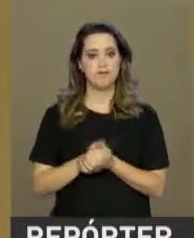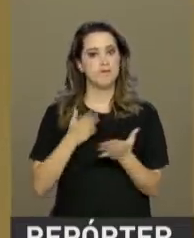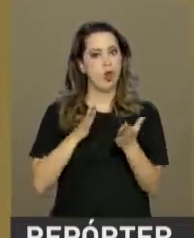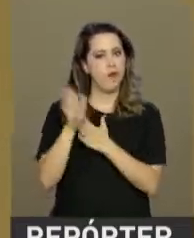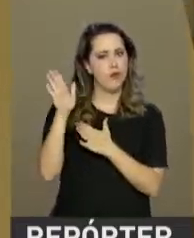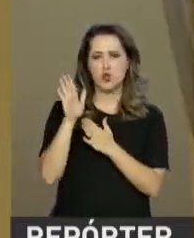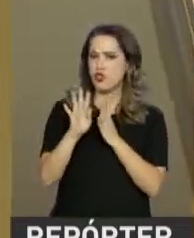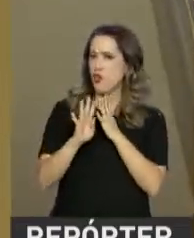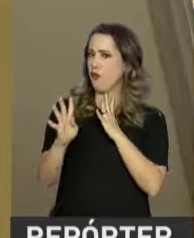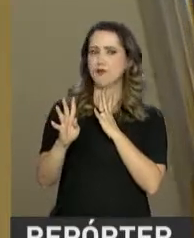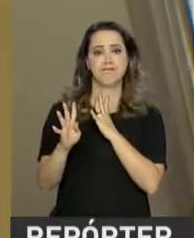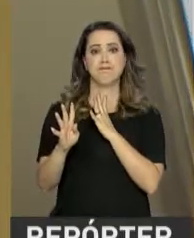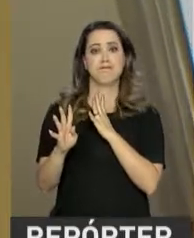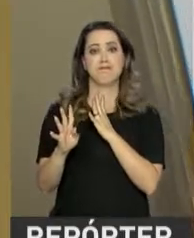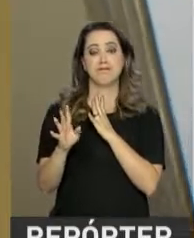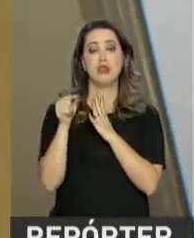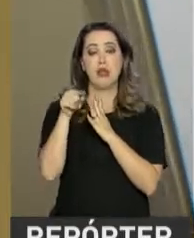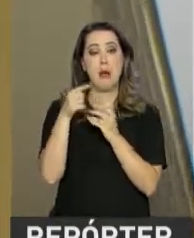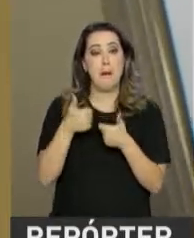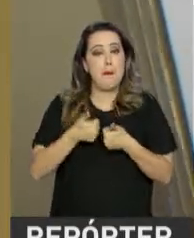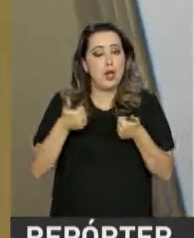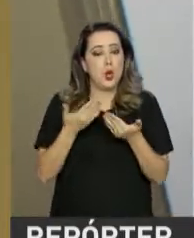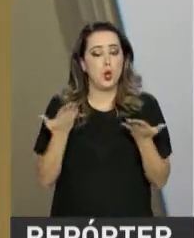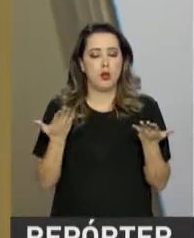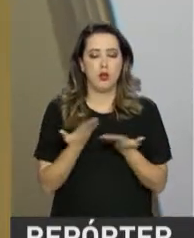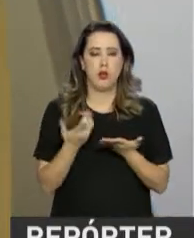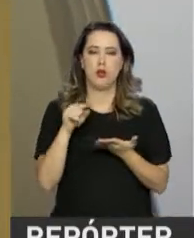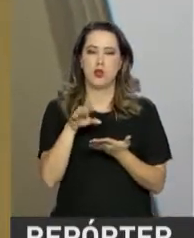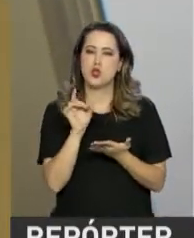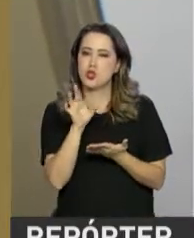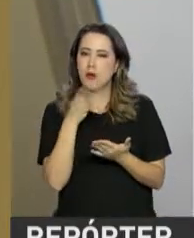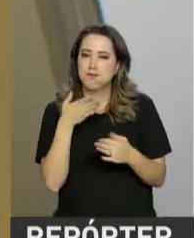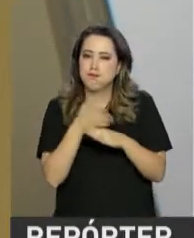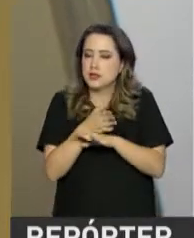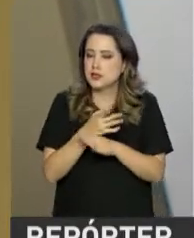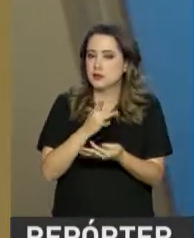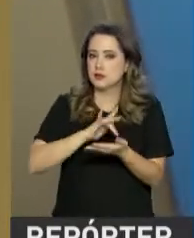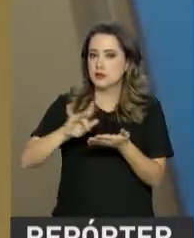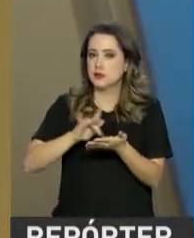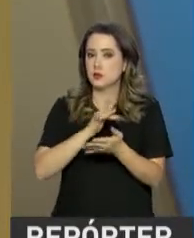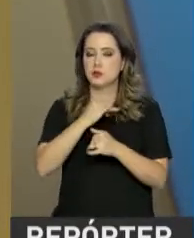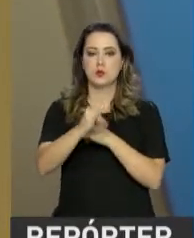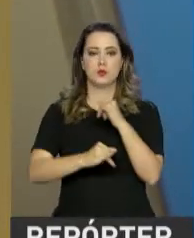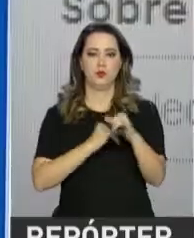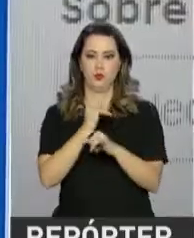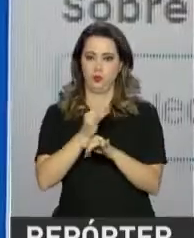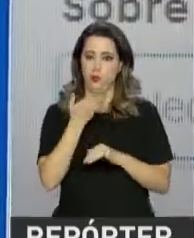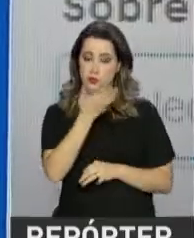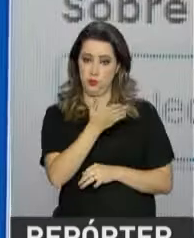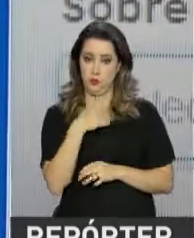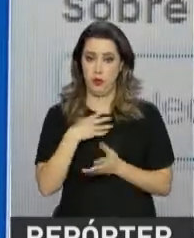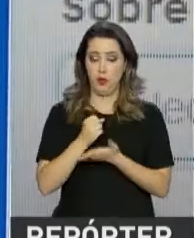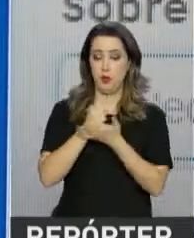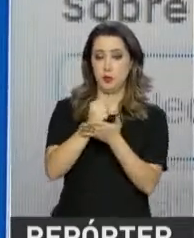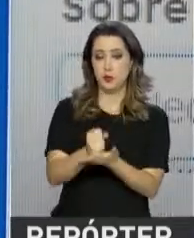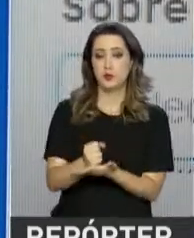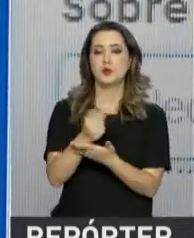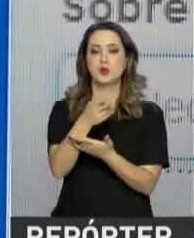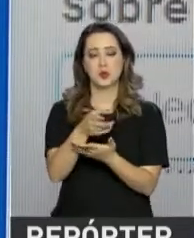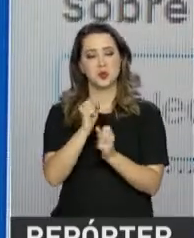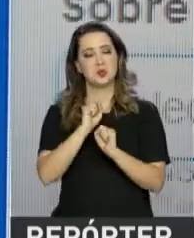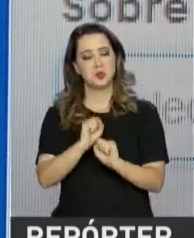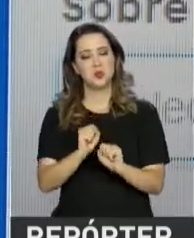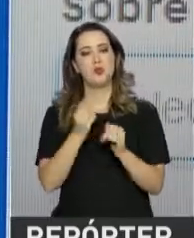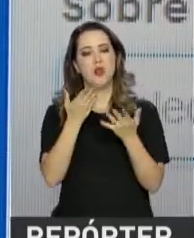filas e ter acesso a serviços públicos com apenas alguns cliques sem sair de casa oferecer essas comodidades ao